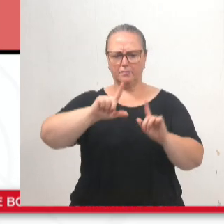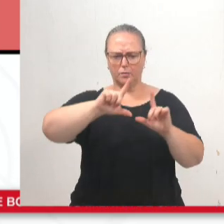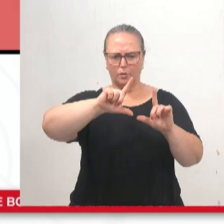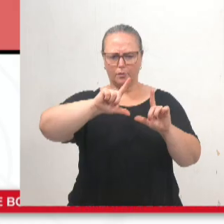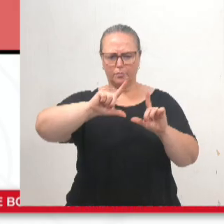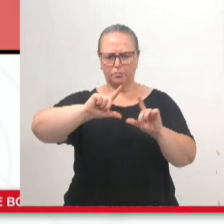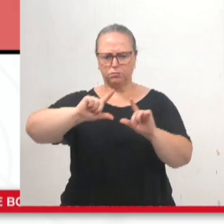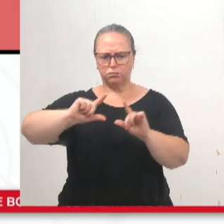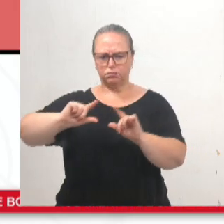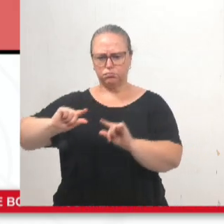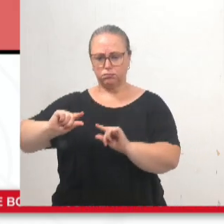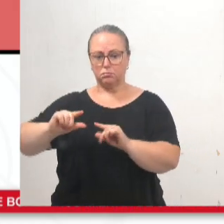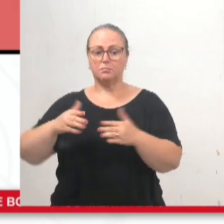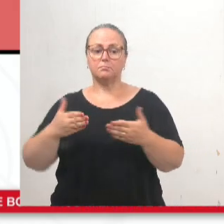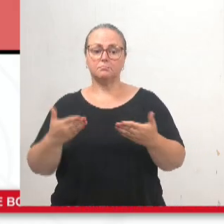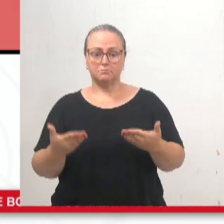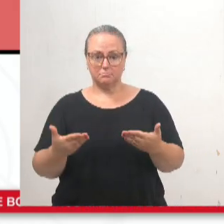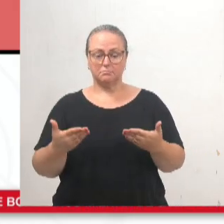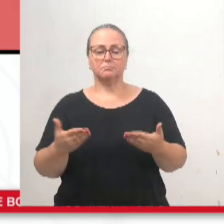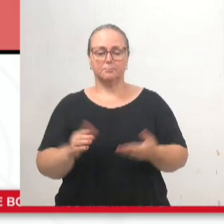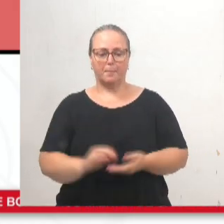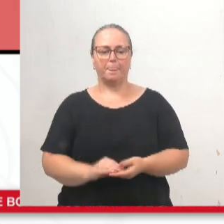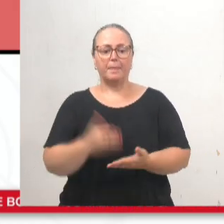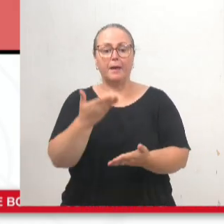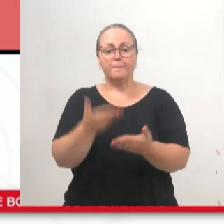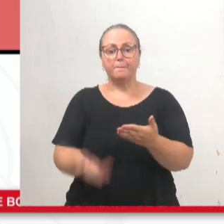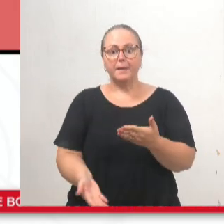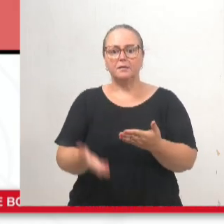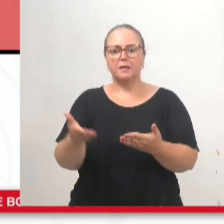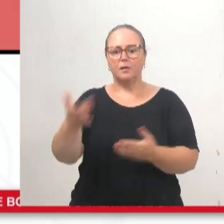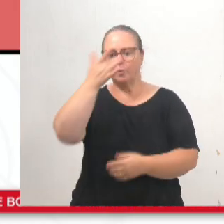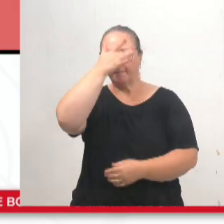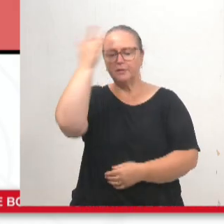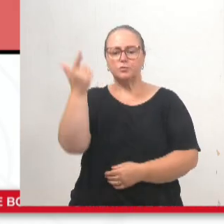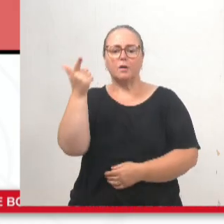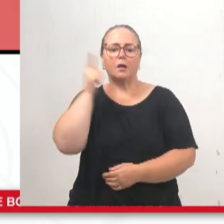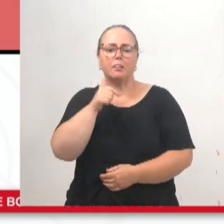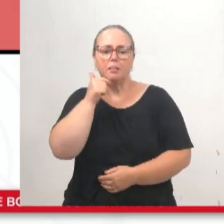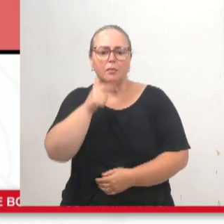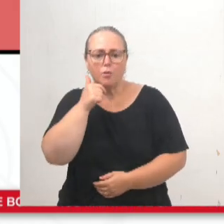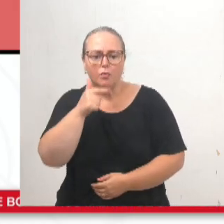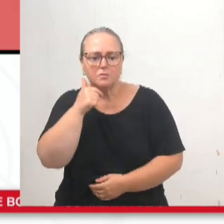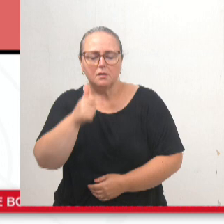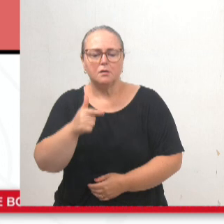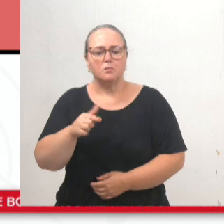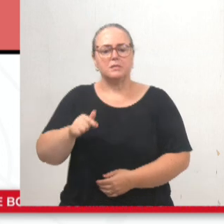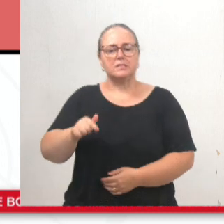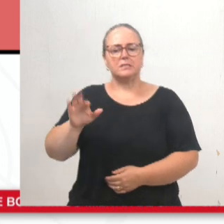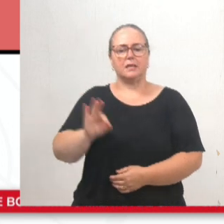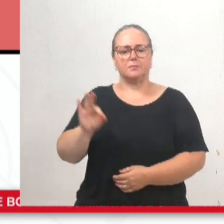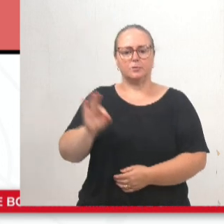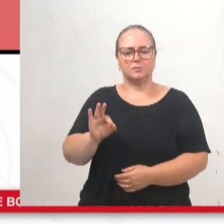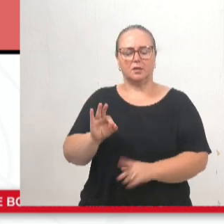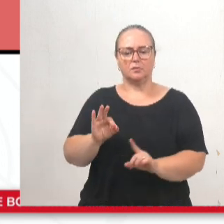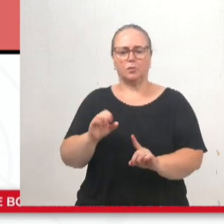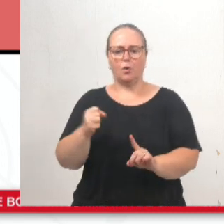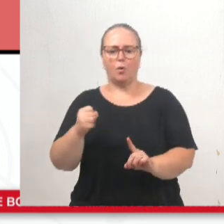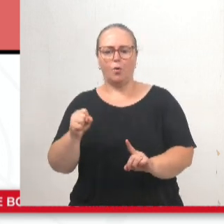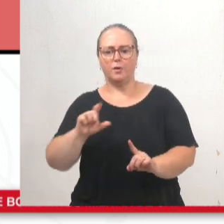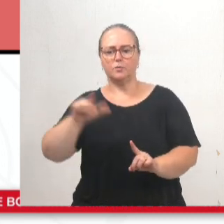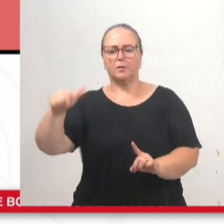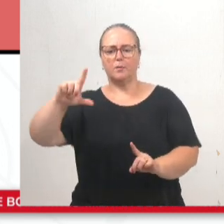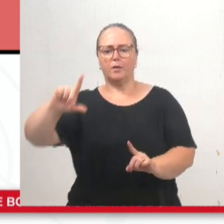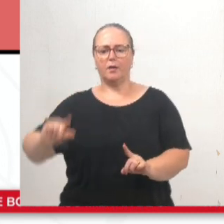tempo. O número de chamadas perdidas ela foi reduzida de 7, depois foi para 8, se manteve estável e depois foi para 3%. O tempo de